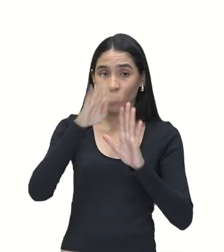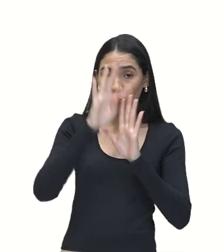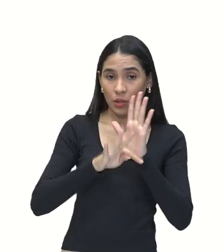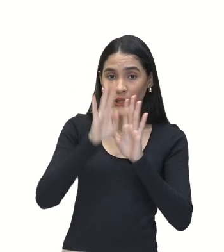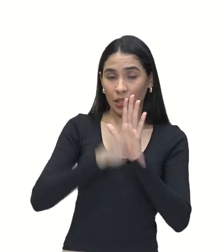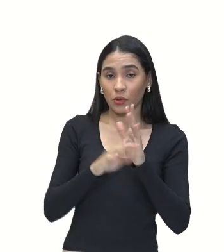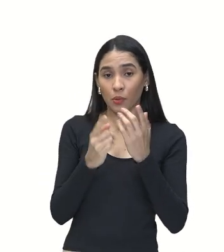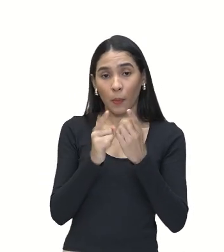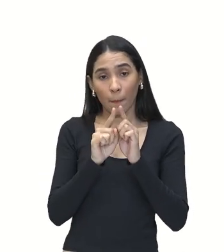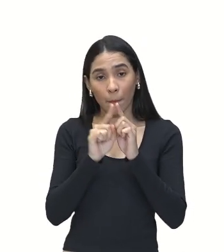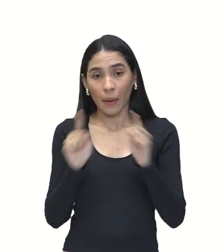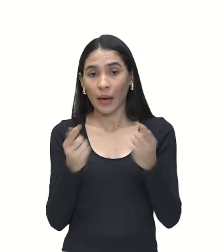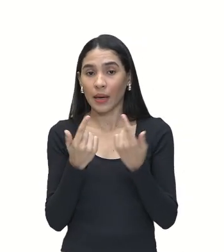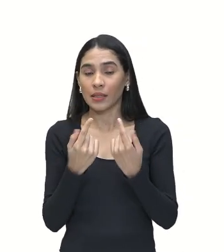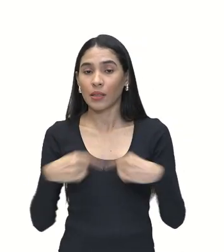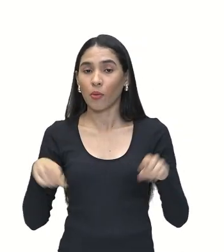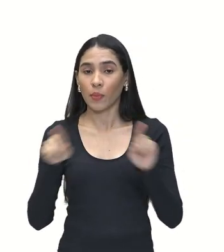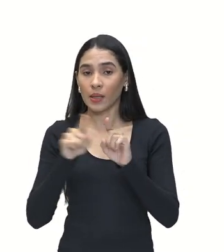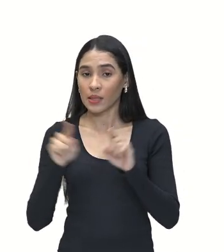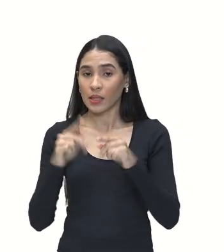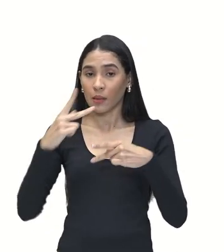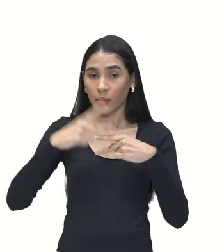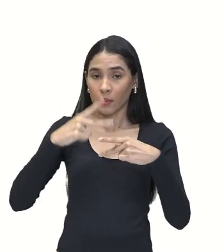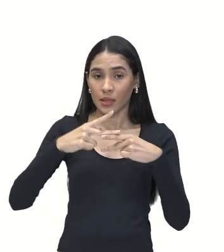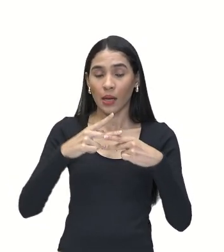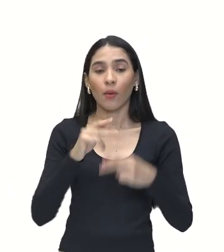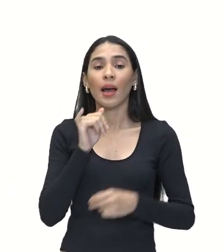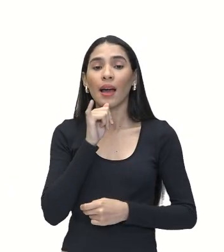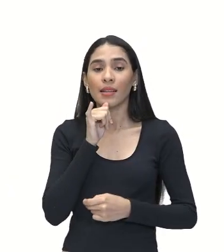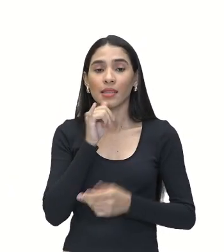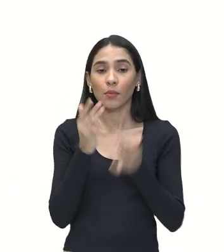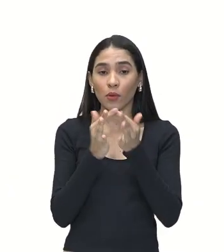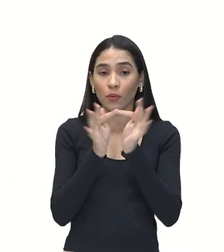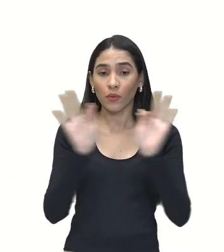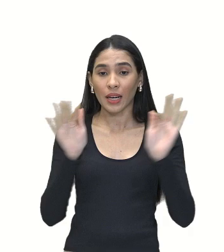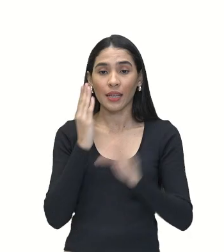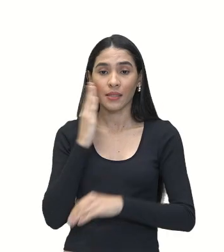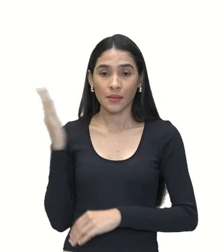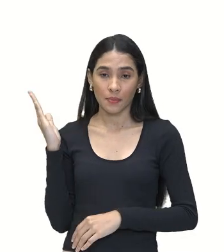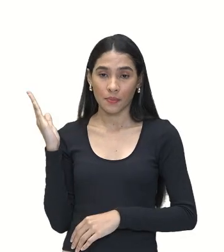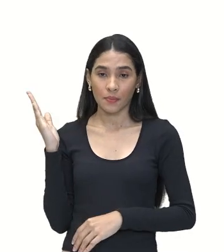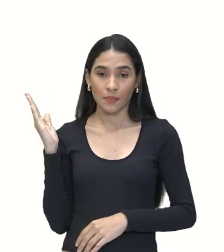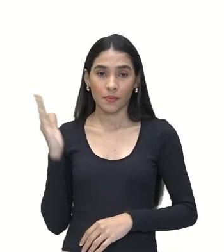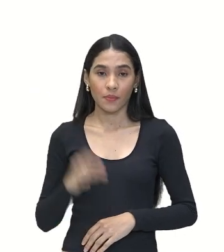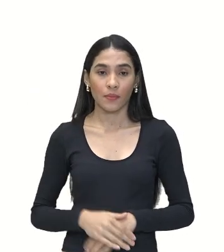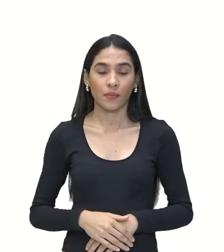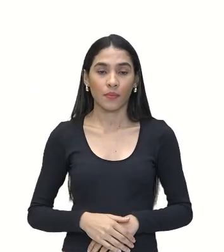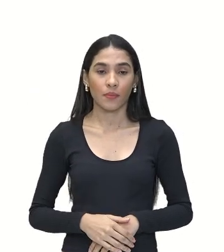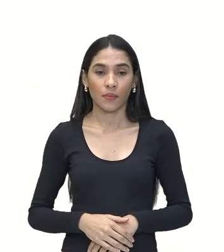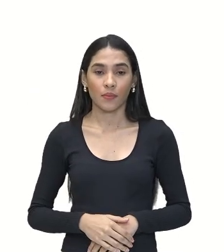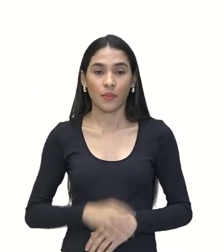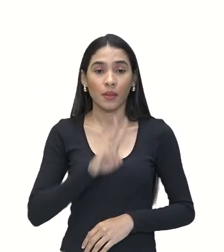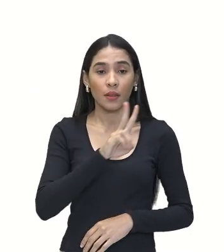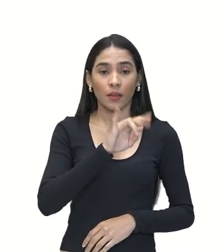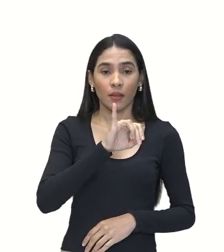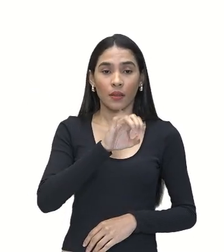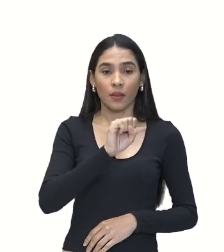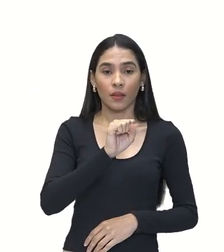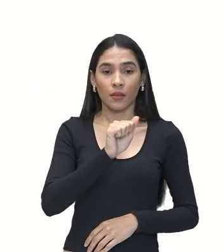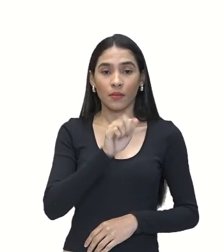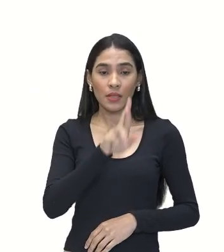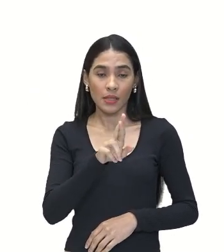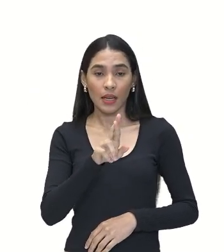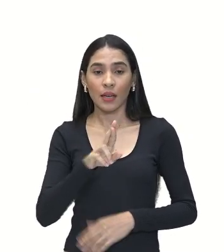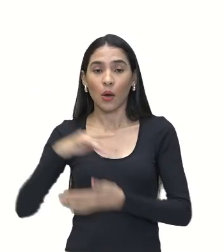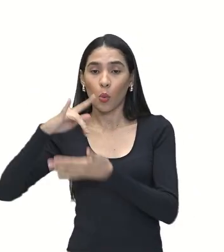o documento. Olha só, perceba que este verbo aí está sendo utilizado nesse sentido de carimbar, né?